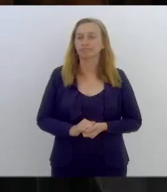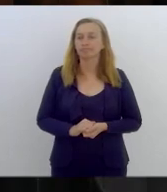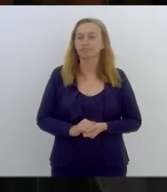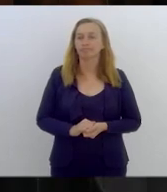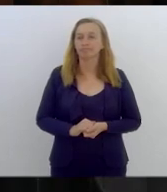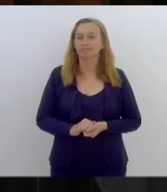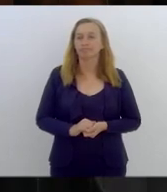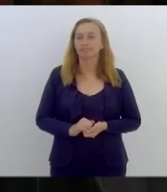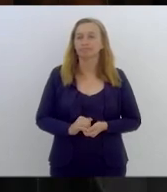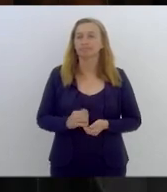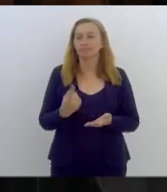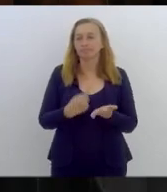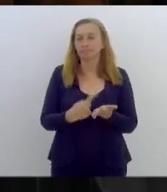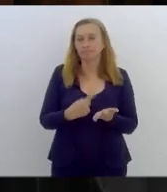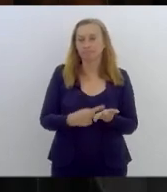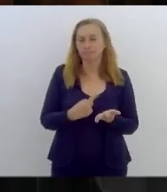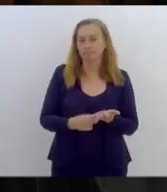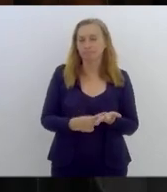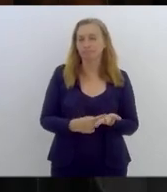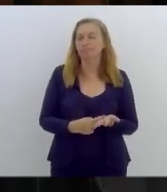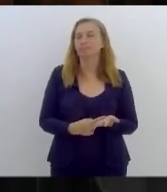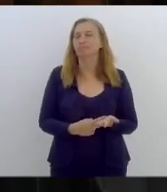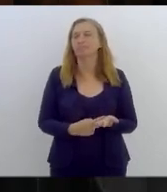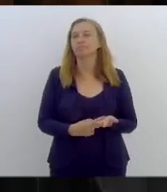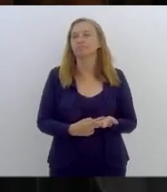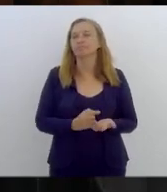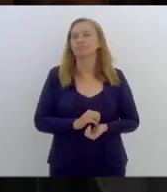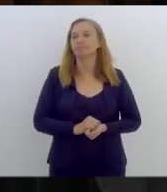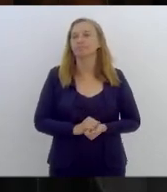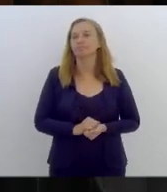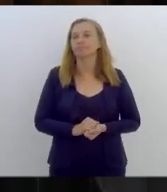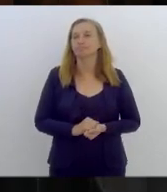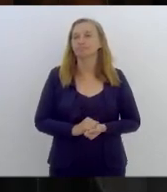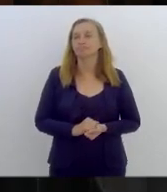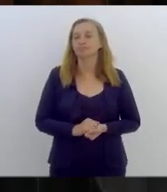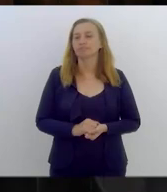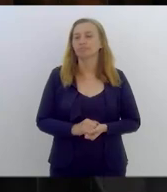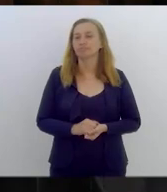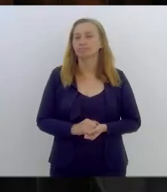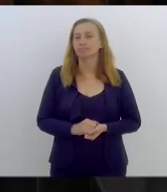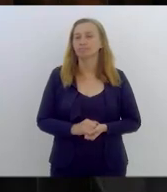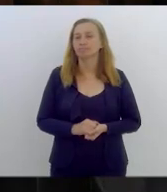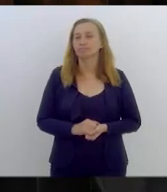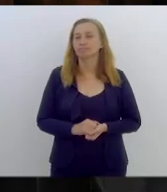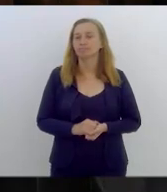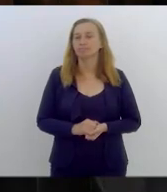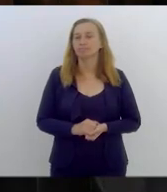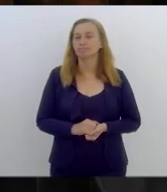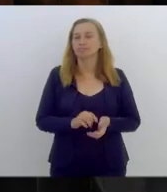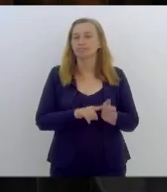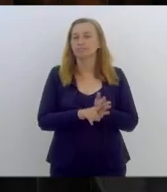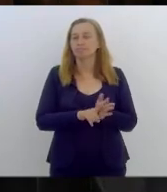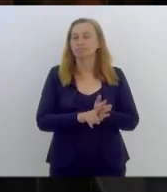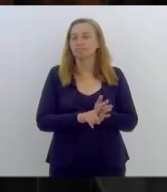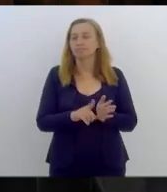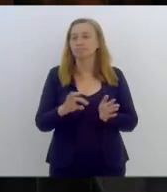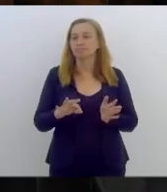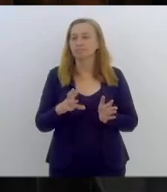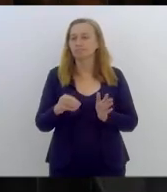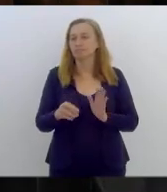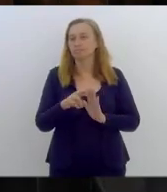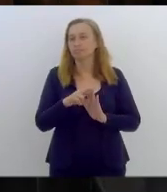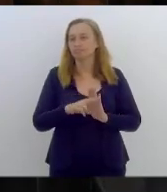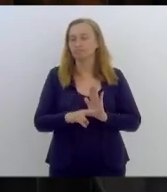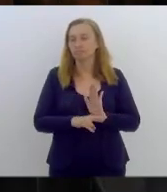foi lá acordado que serão revistos os critérios estabelecidos